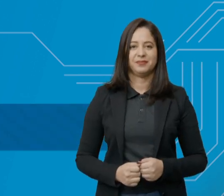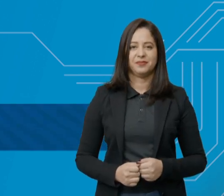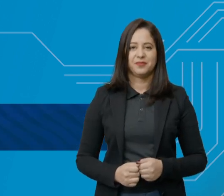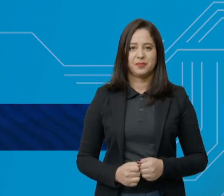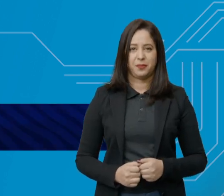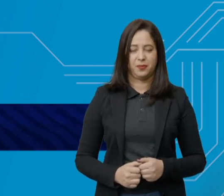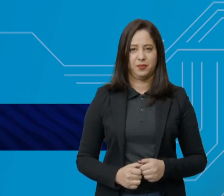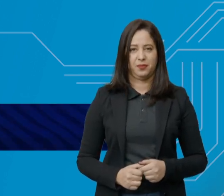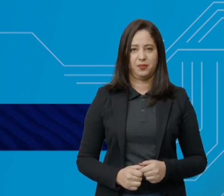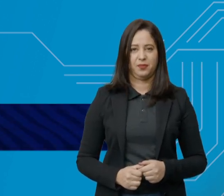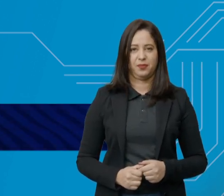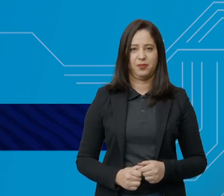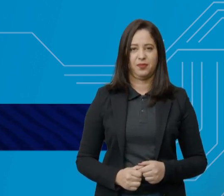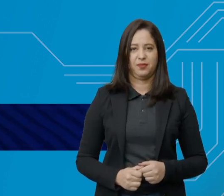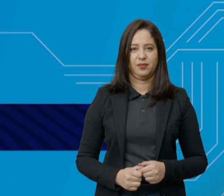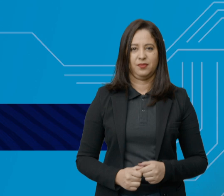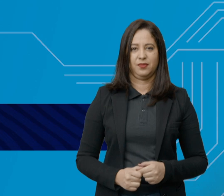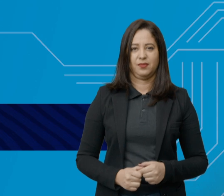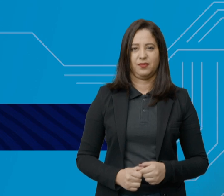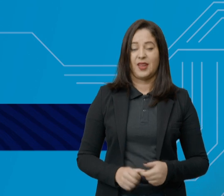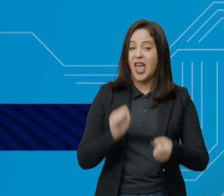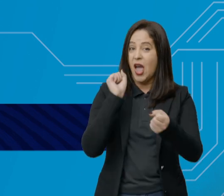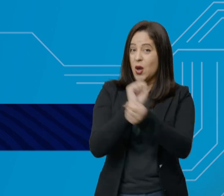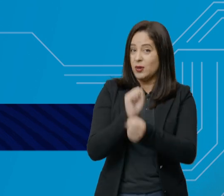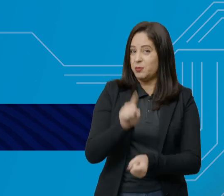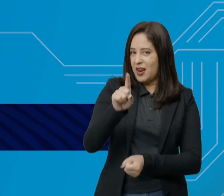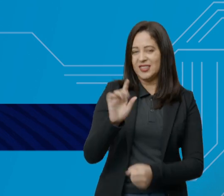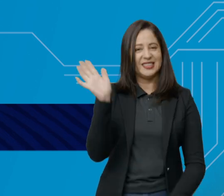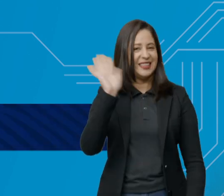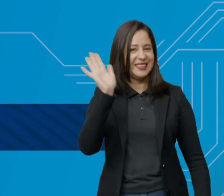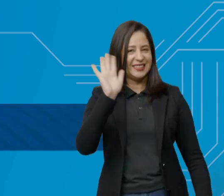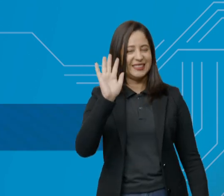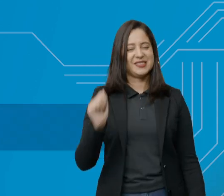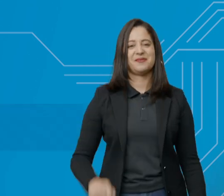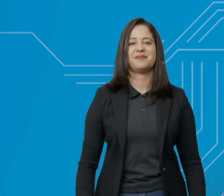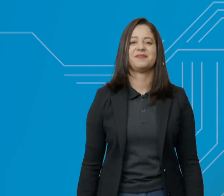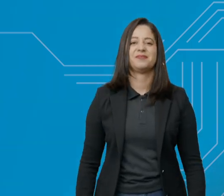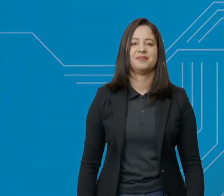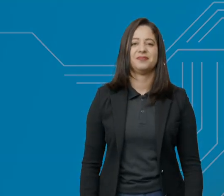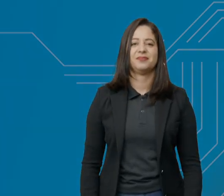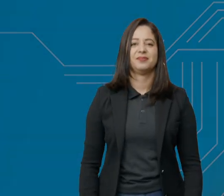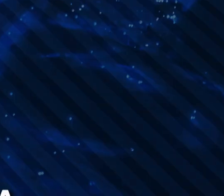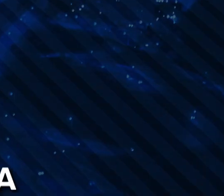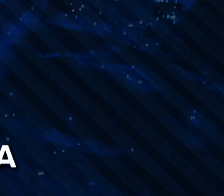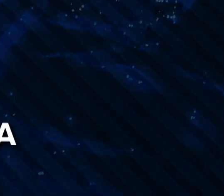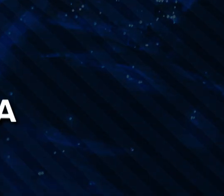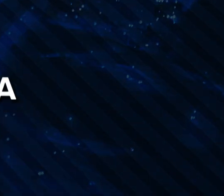endereço, @TV Câmara SJC. Te espero na semana que vem. Tchau, tchau!